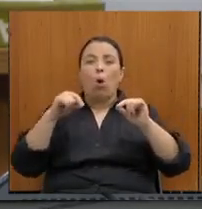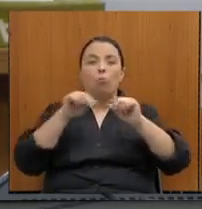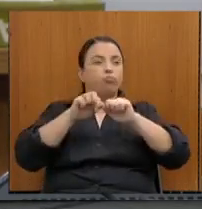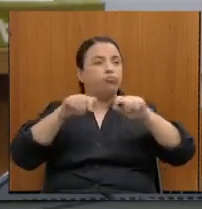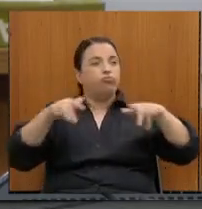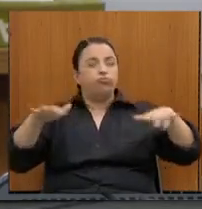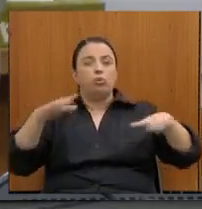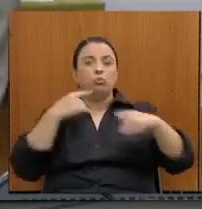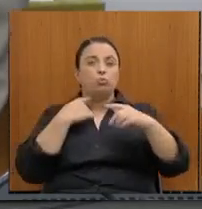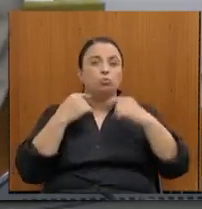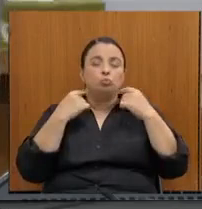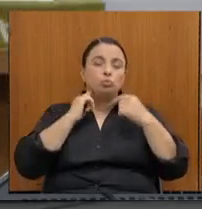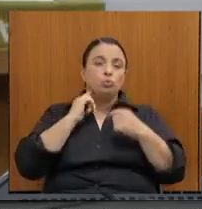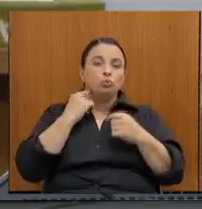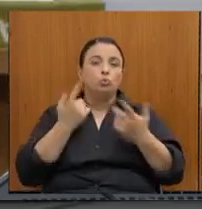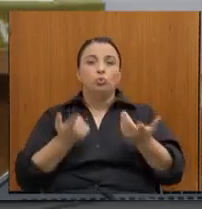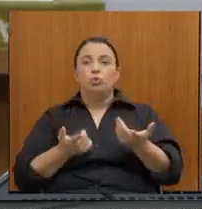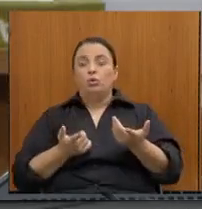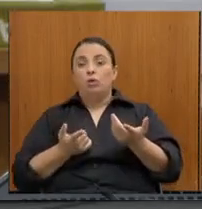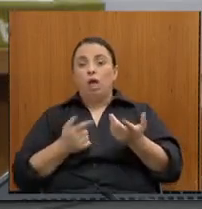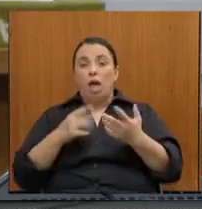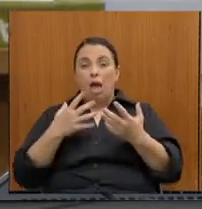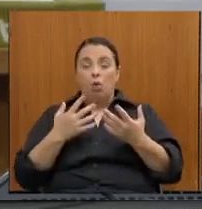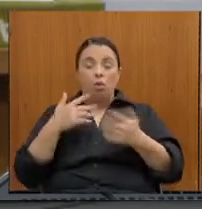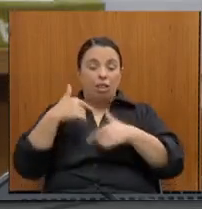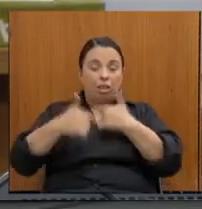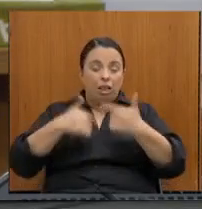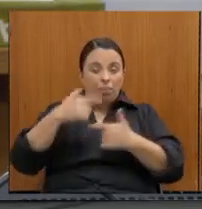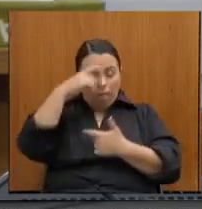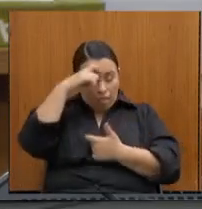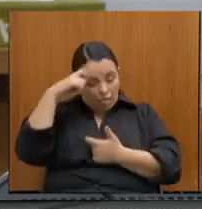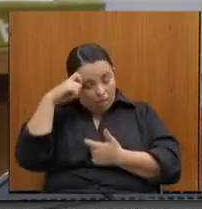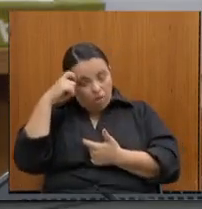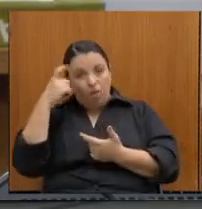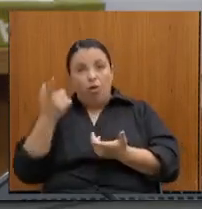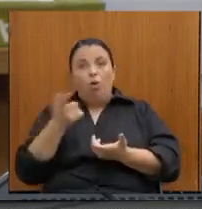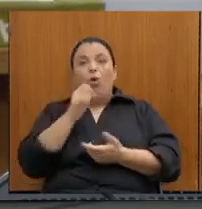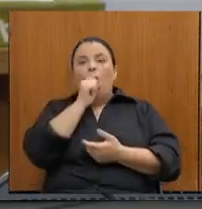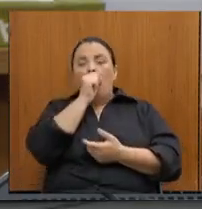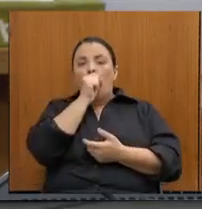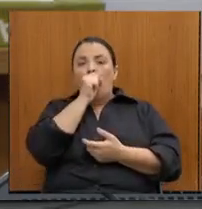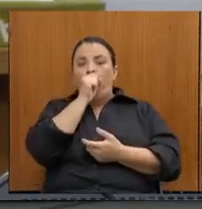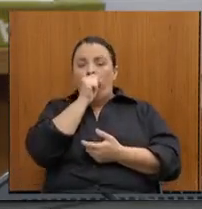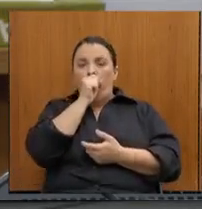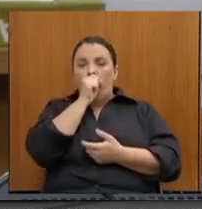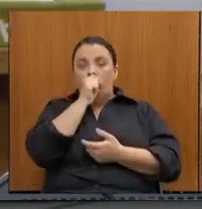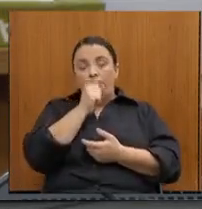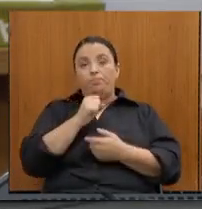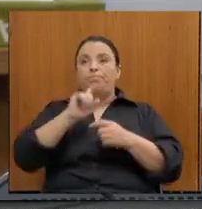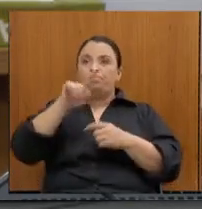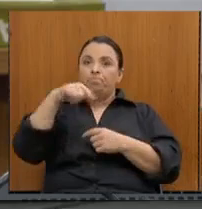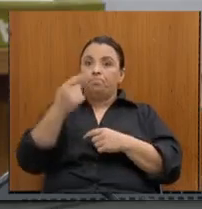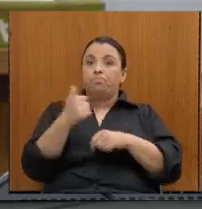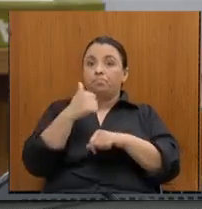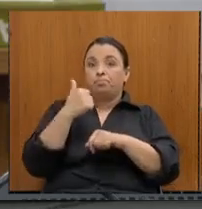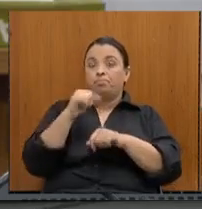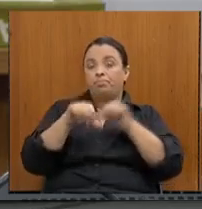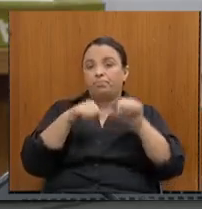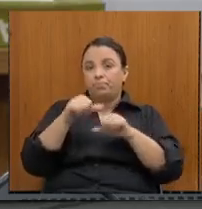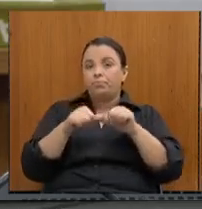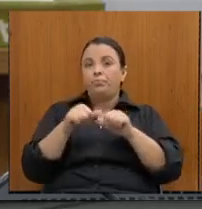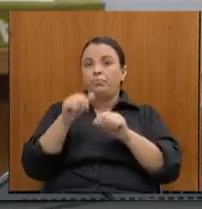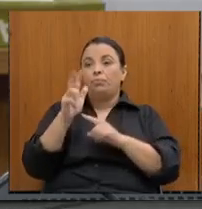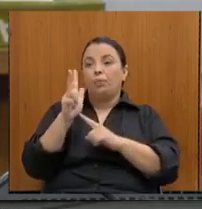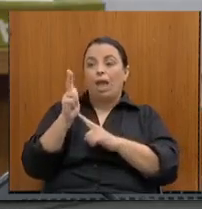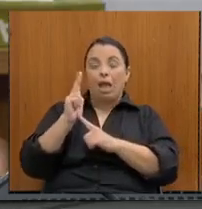sofrida custando o cana no portão né E aí de repente vem aí ó bica venha agora solar que